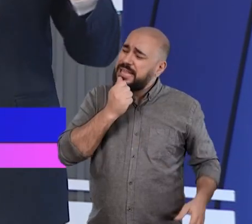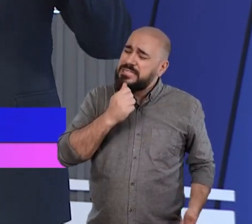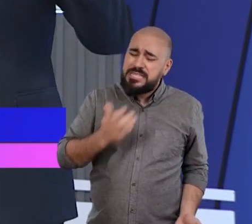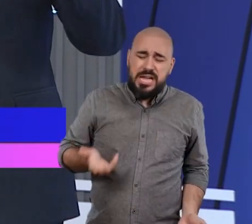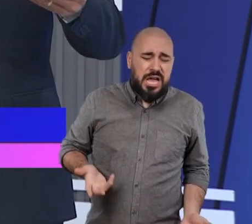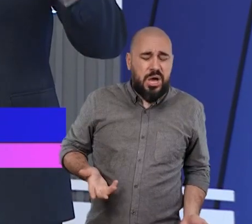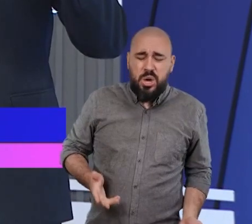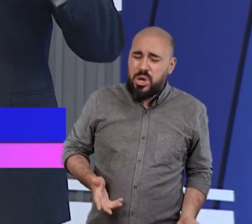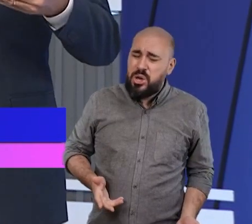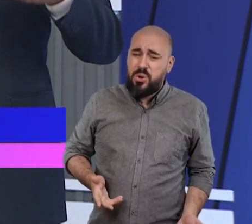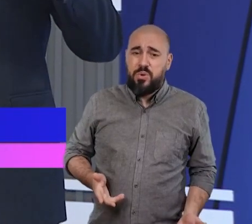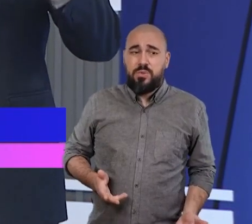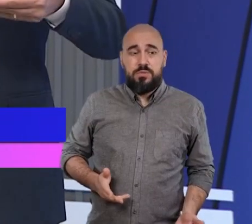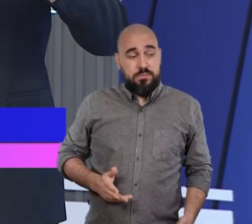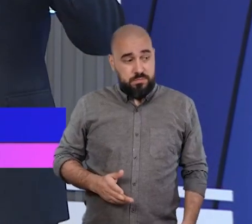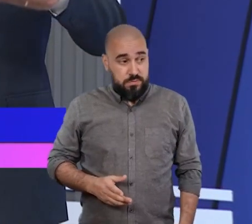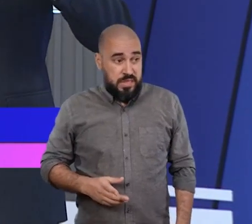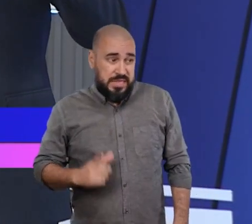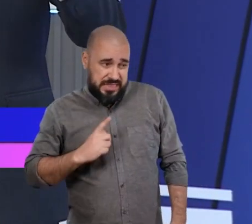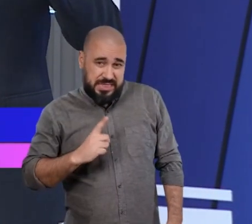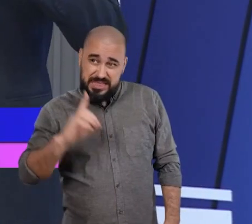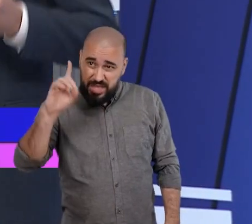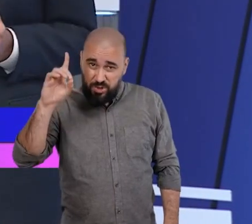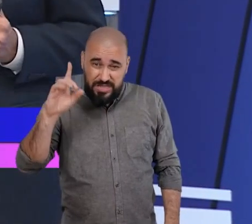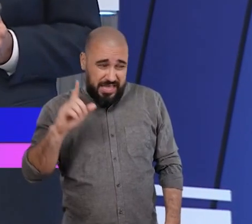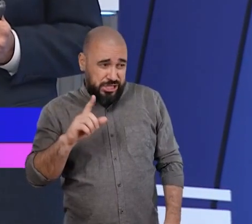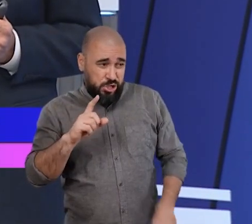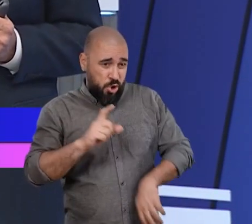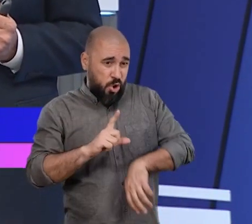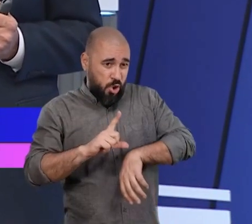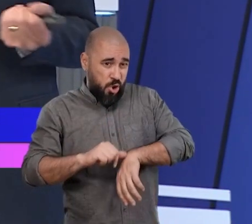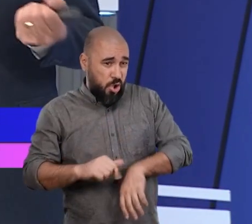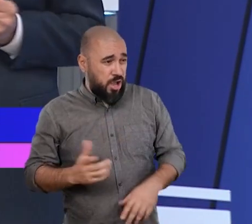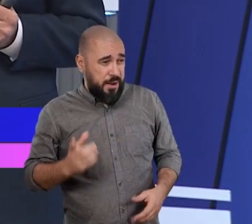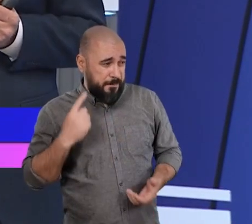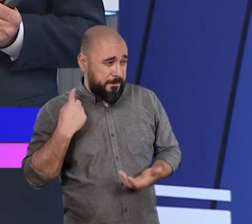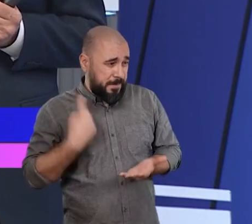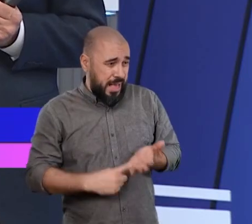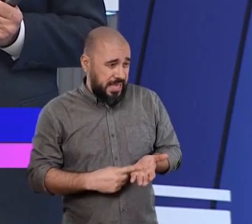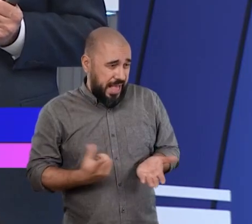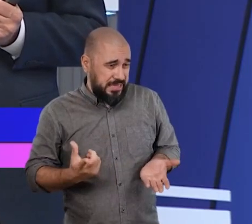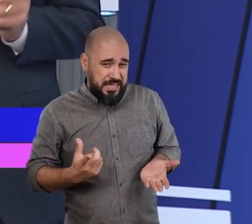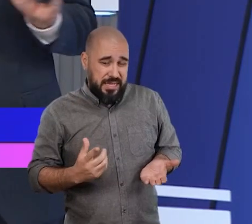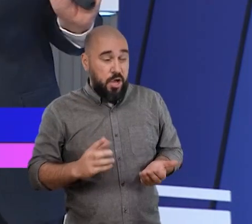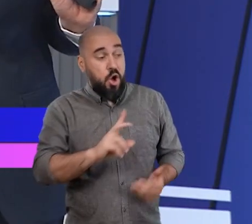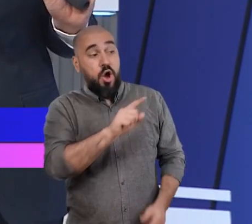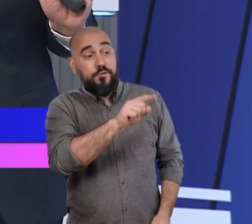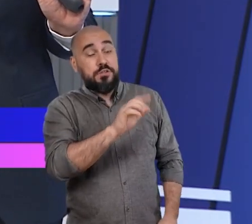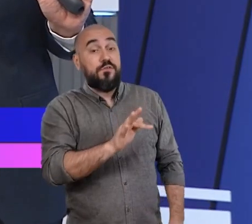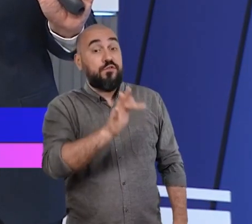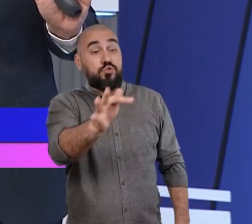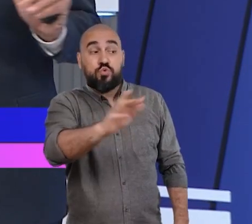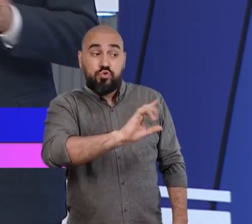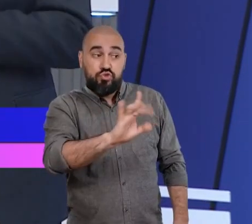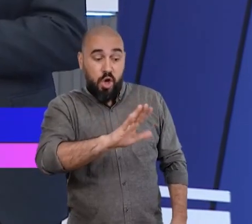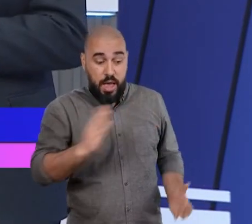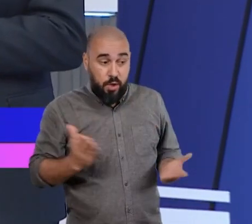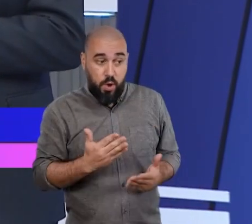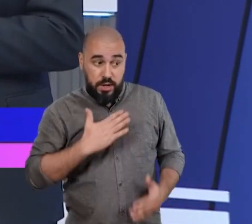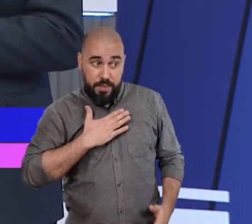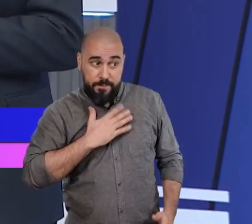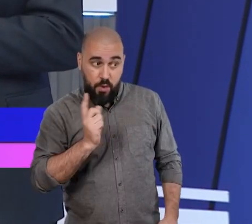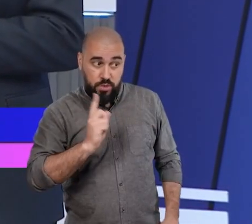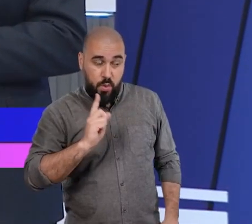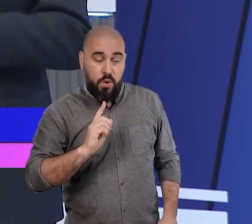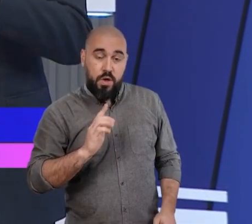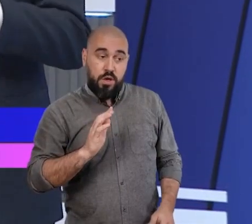é, e desde quando Deus tem hora marcada para chamar alguém? Desde quando? Eu não encontro isso na Bíblia. Quando eu vou para a palavra